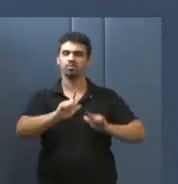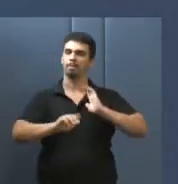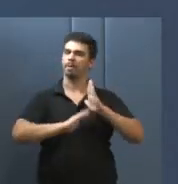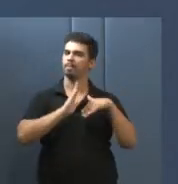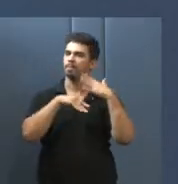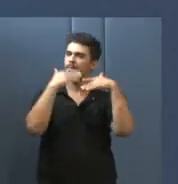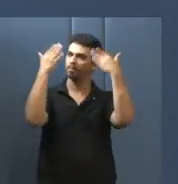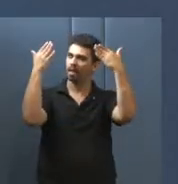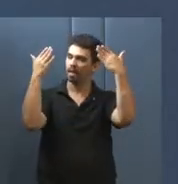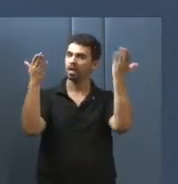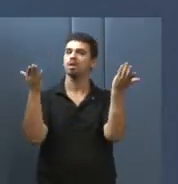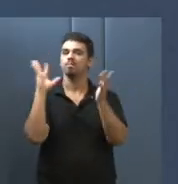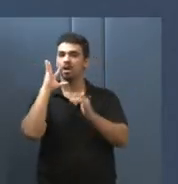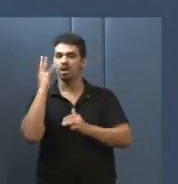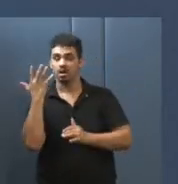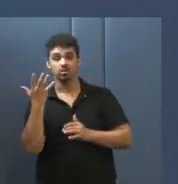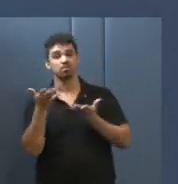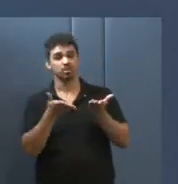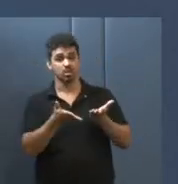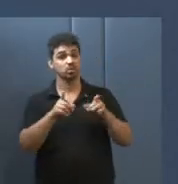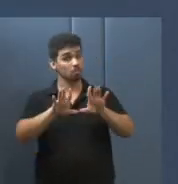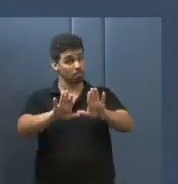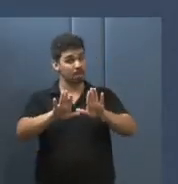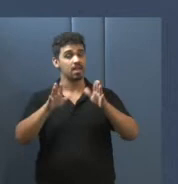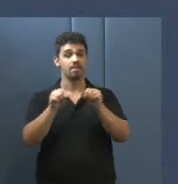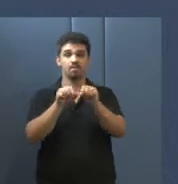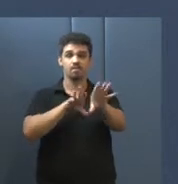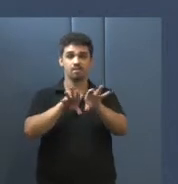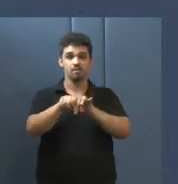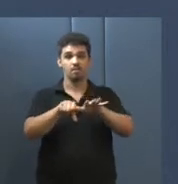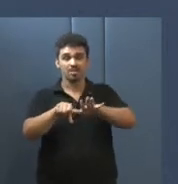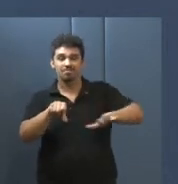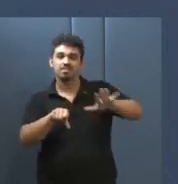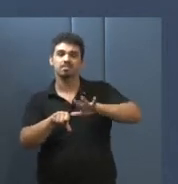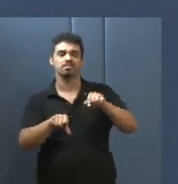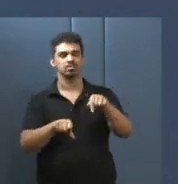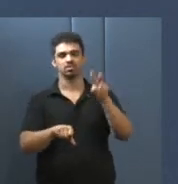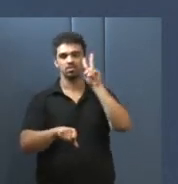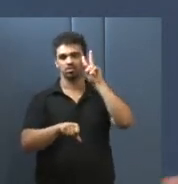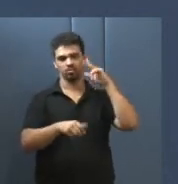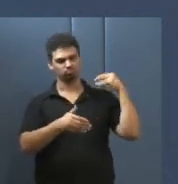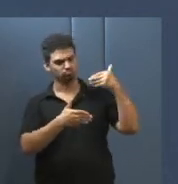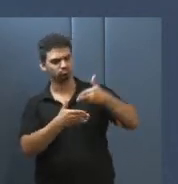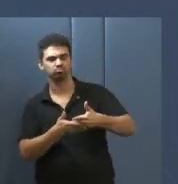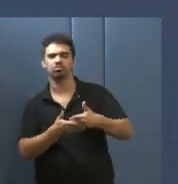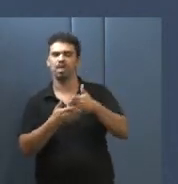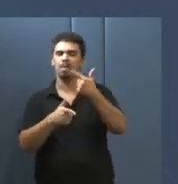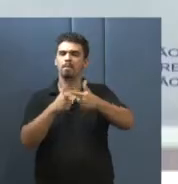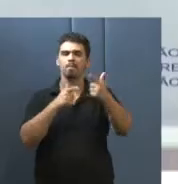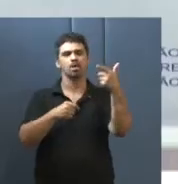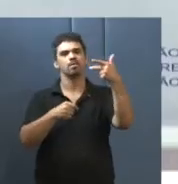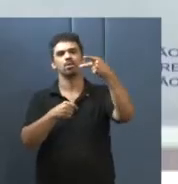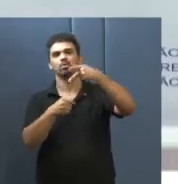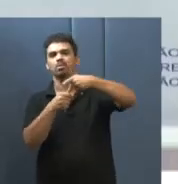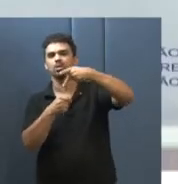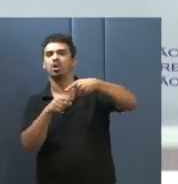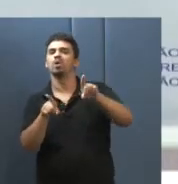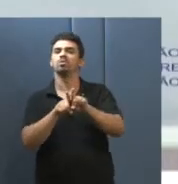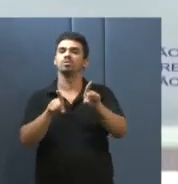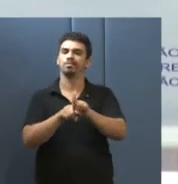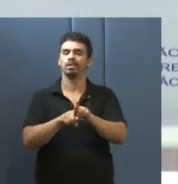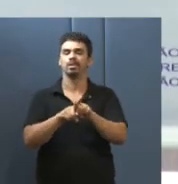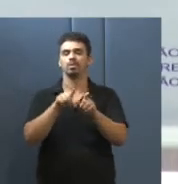casos, mas ele foi formado basicamente nesse contexto histórico: crise do petróleo, guerras no Oriente.